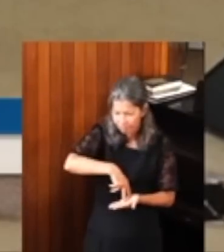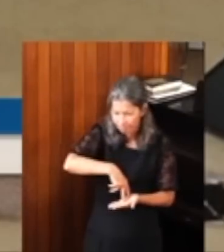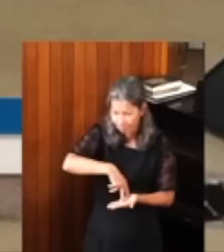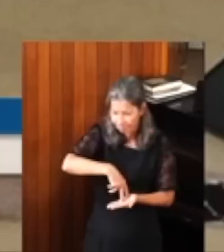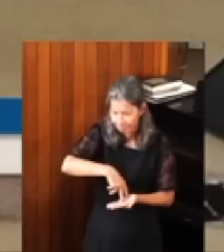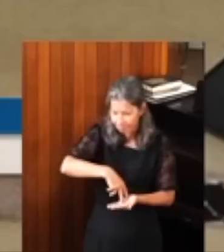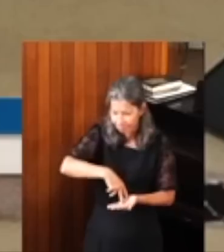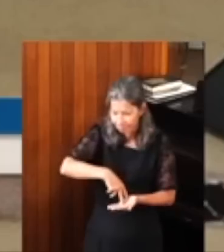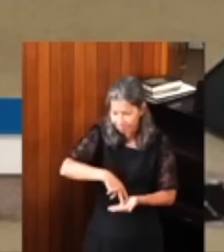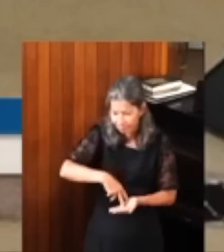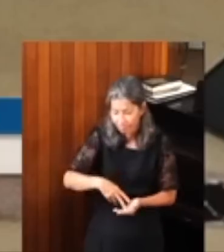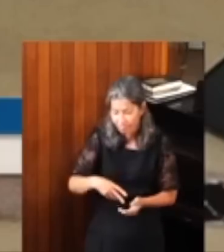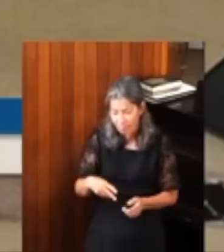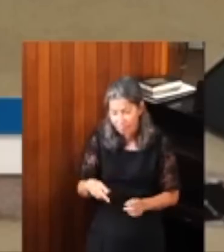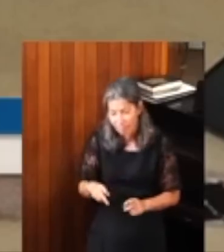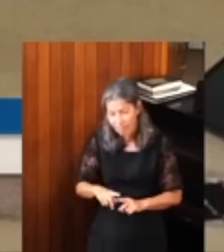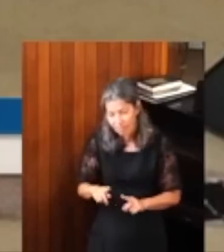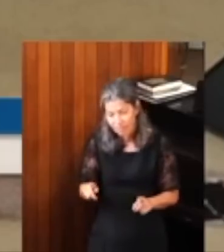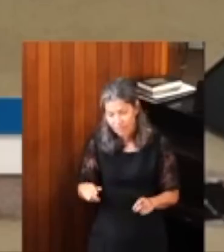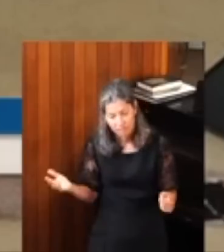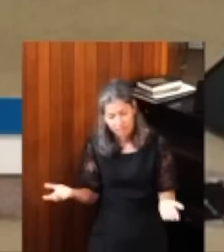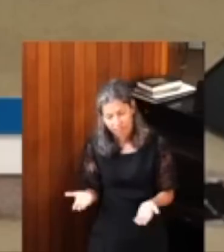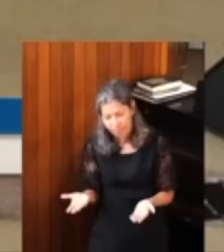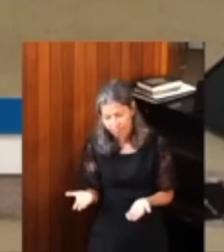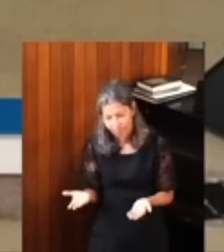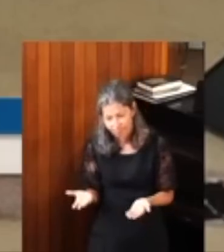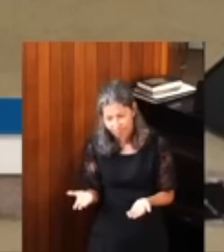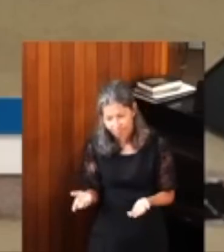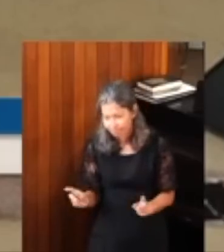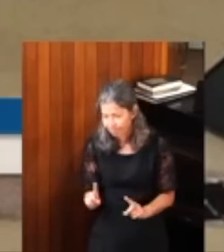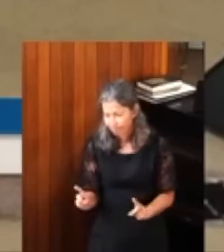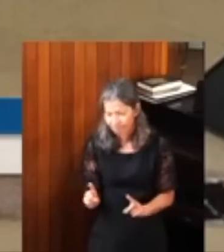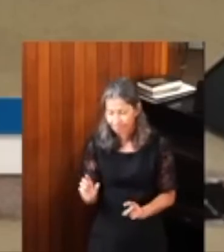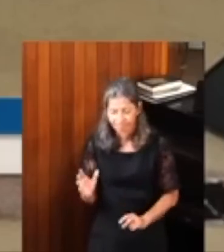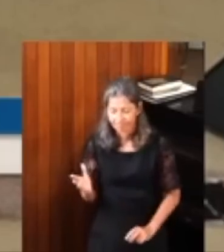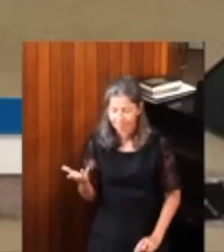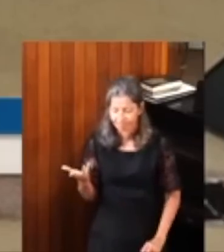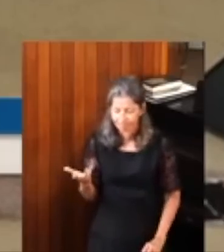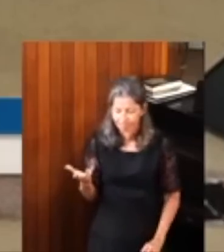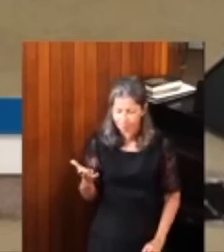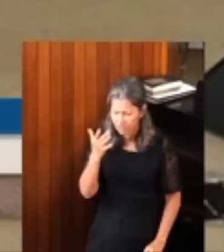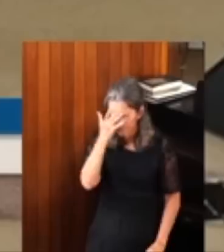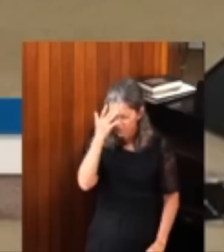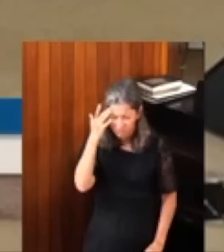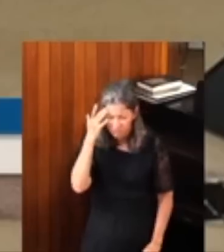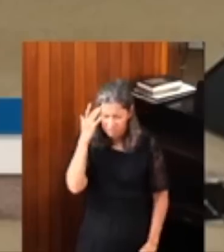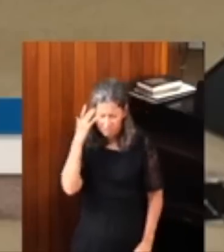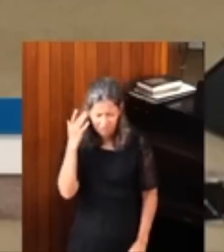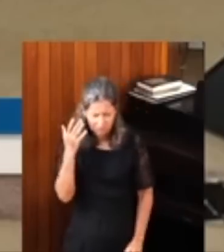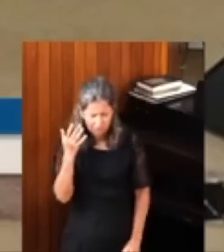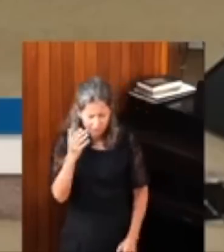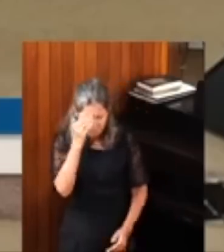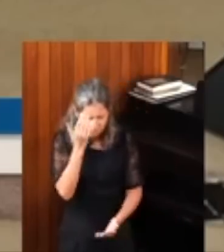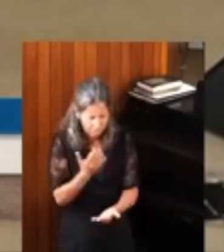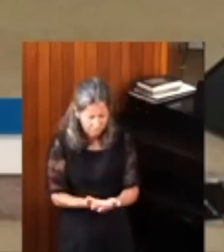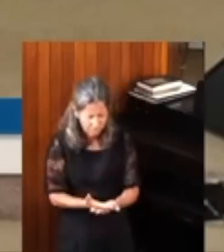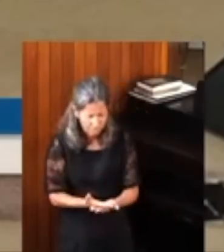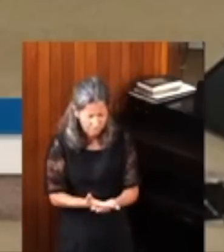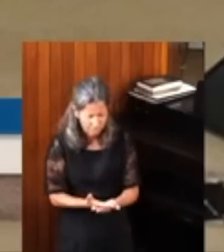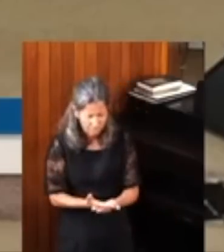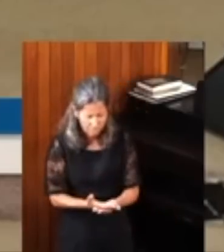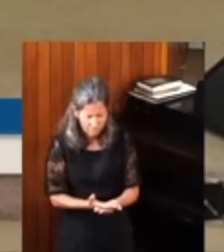foi amarga. Amarga no estômago. Muita gente abandonou a fé. Muita gente deixou de ser